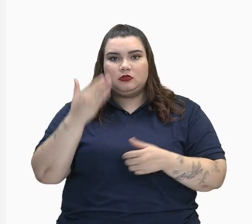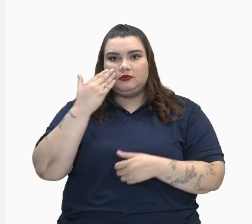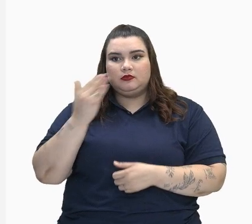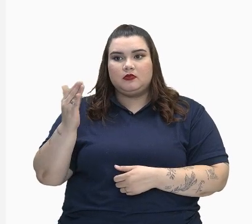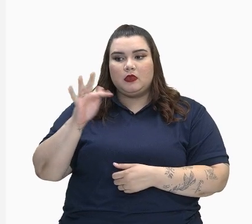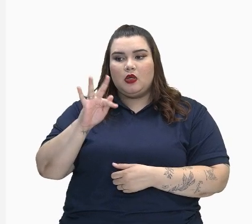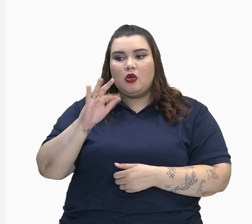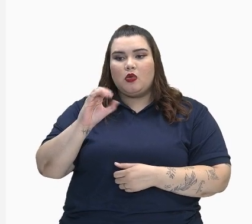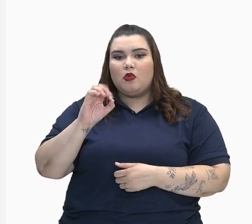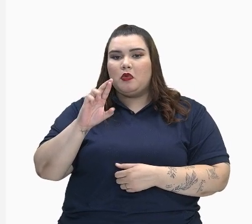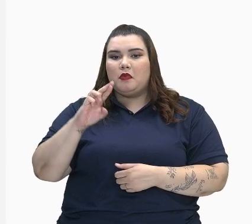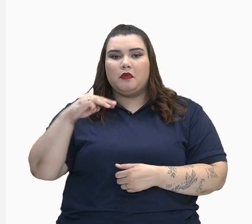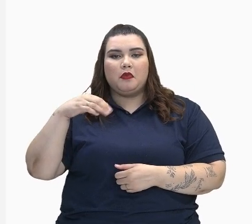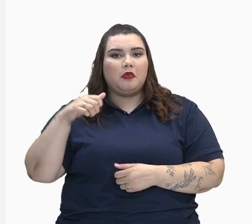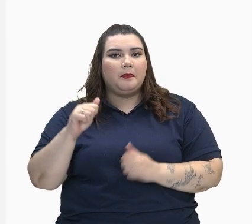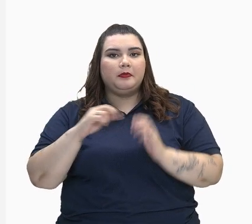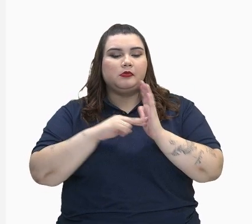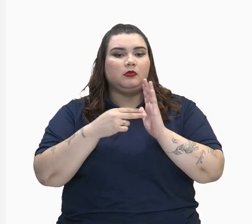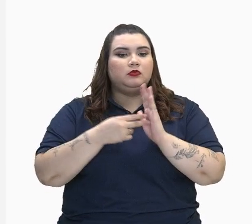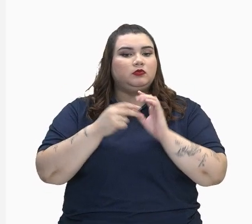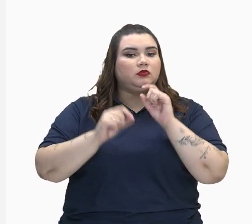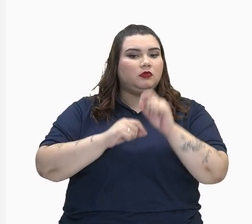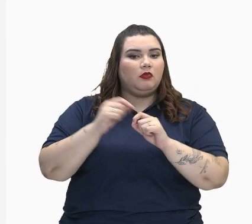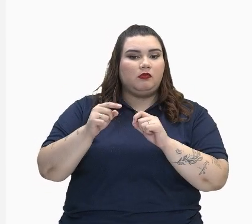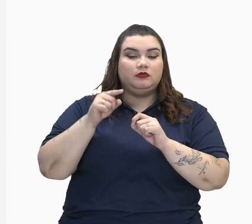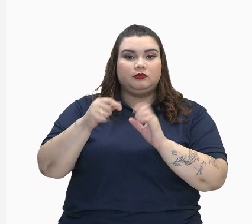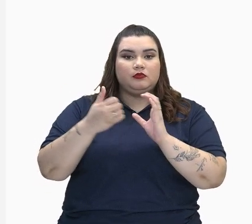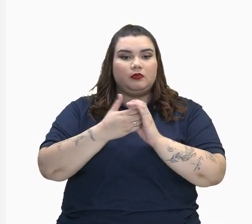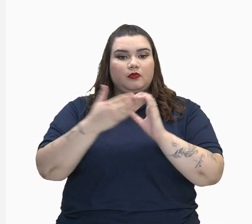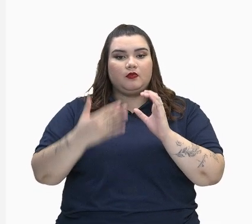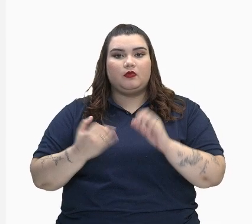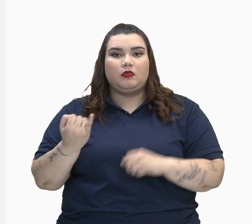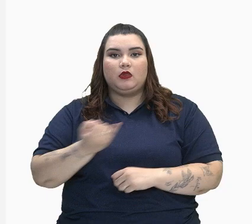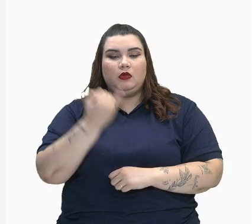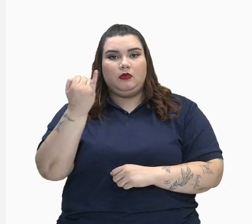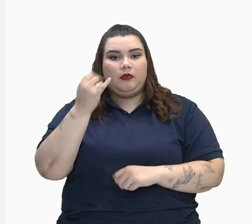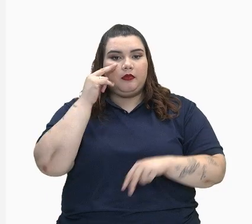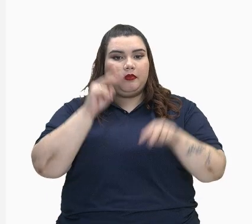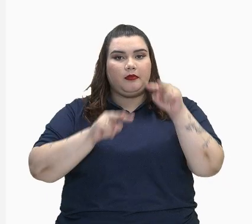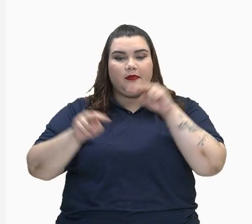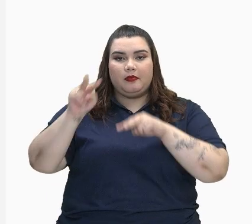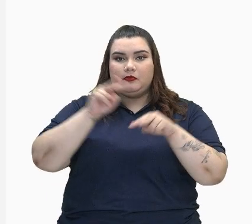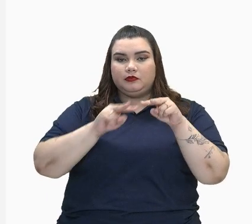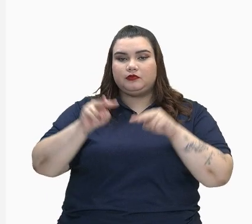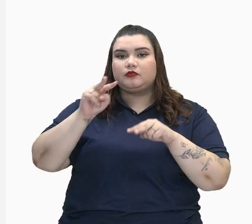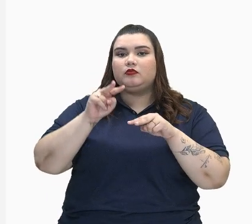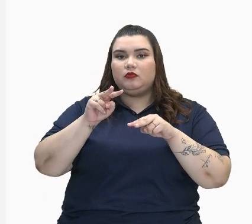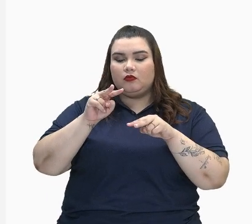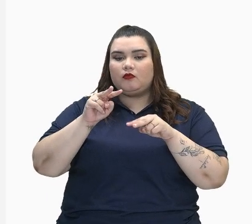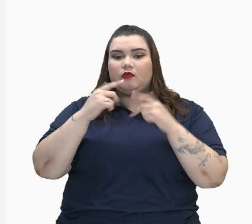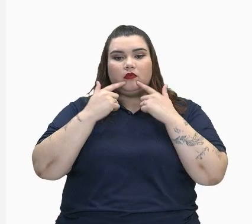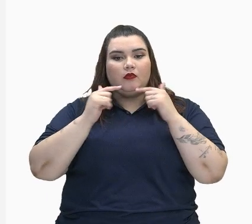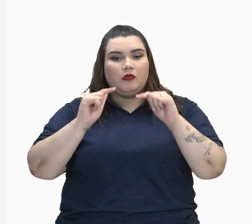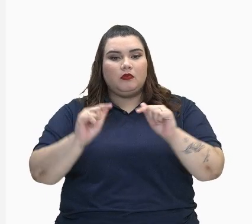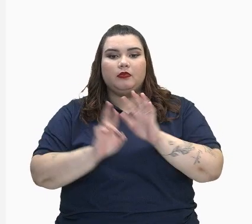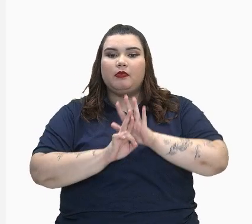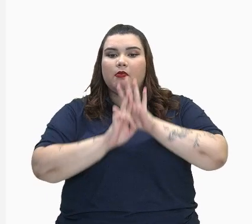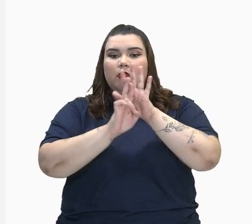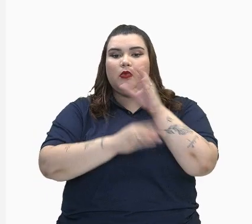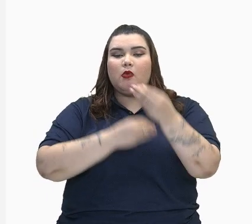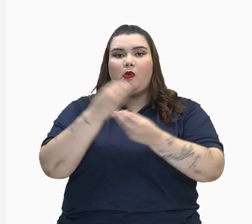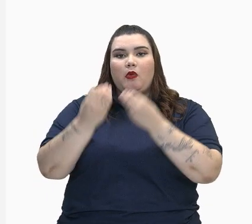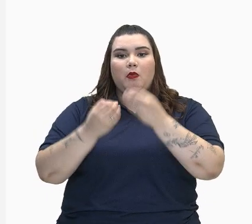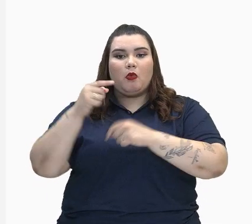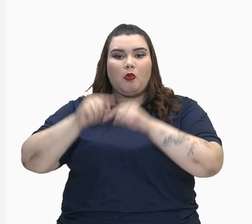E o que seria? A forma é um elemento fundamental na linguagem visual, representando a maneira como